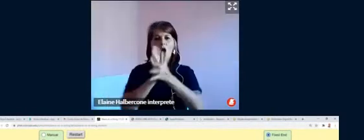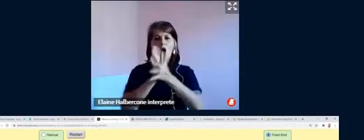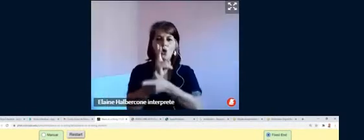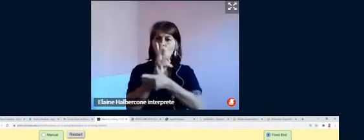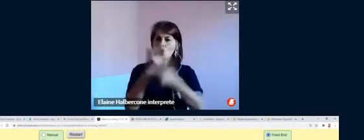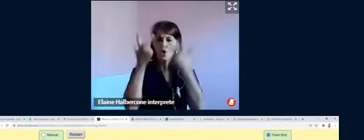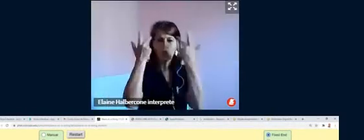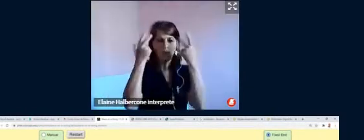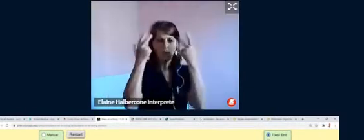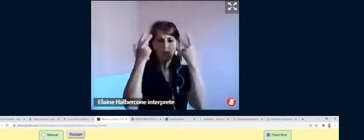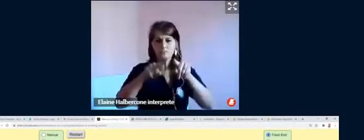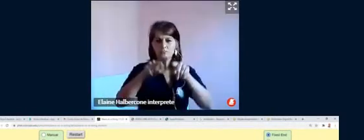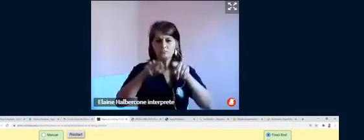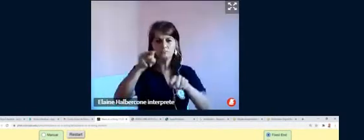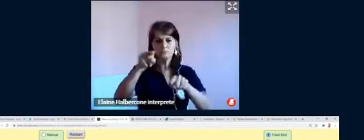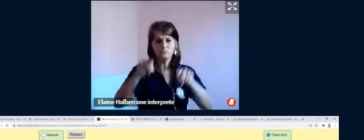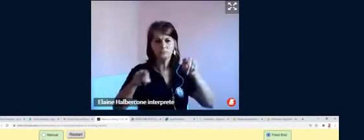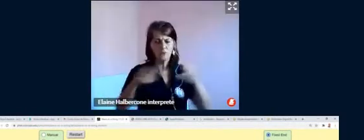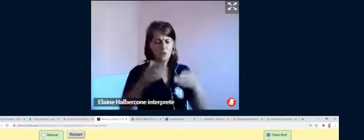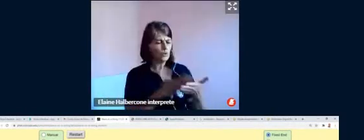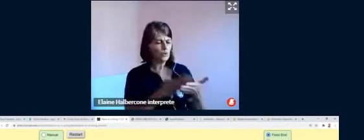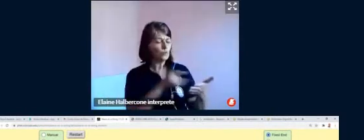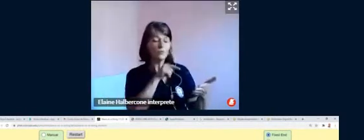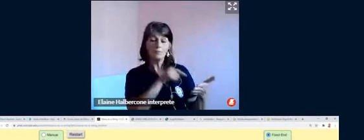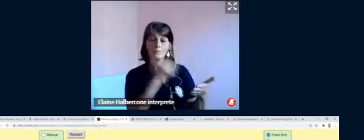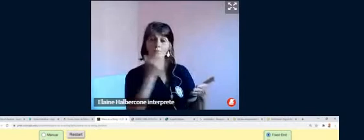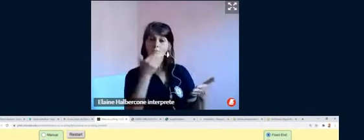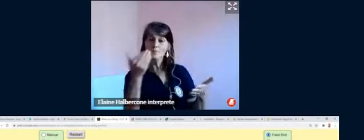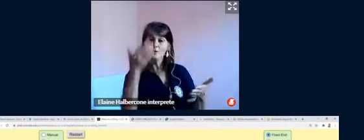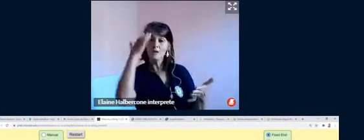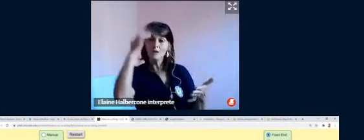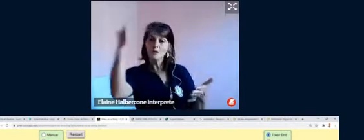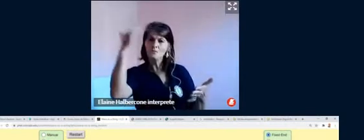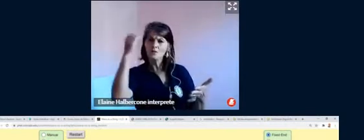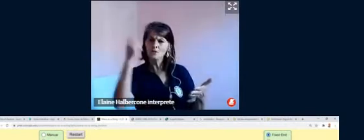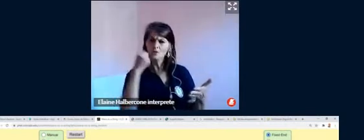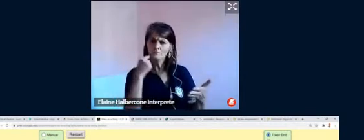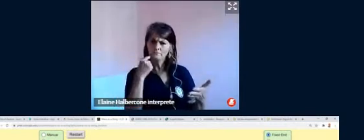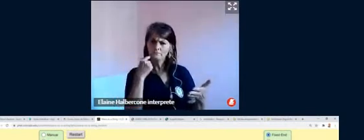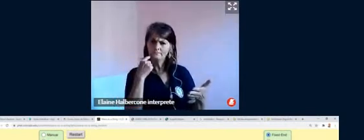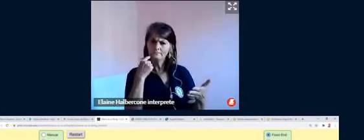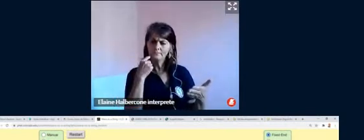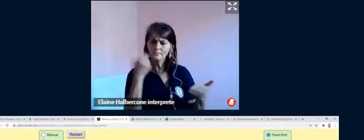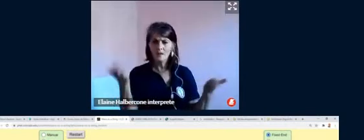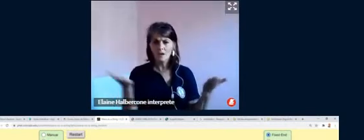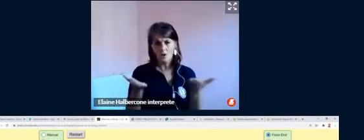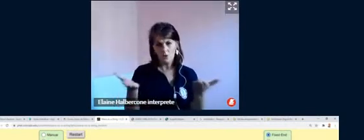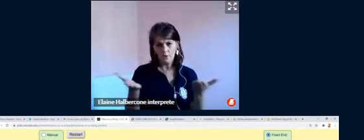nada tivesse acontecendo. Tudo isso nos livros pedem para você imaginar. Imagine.